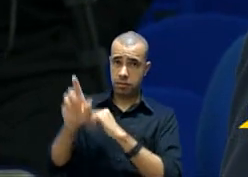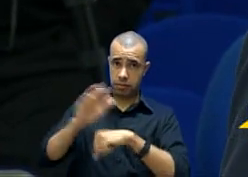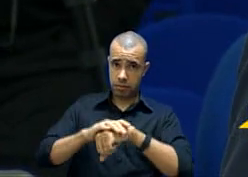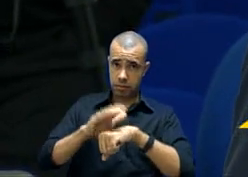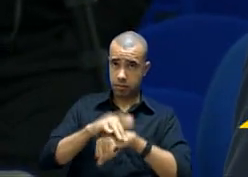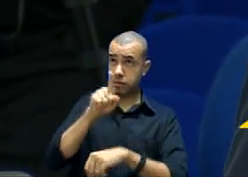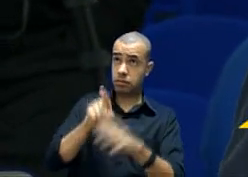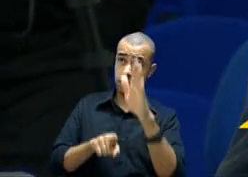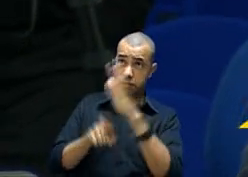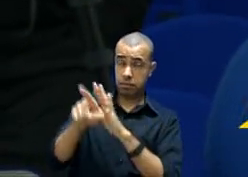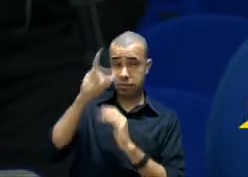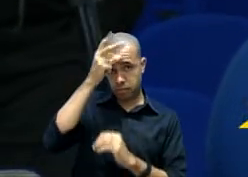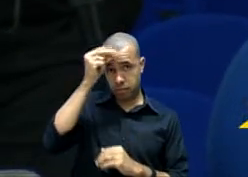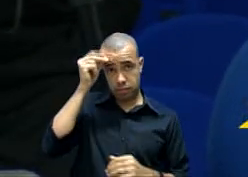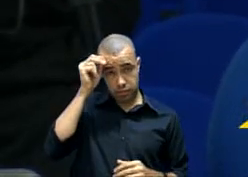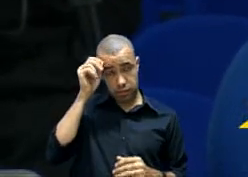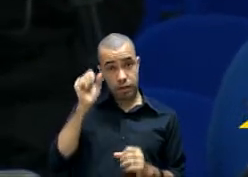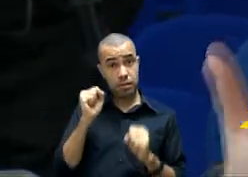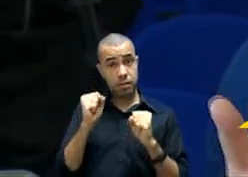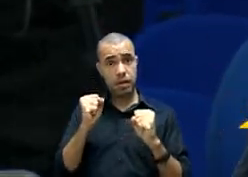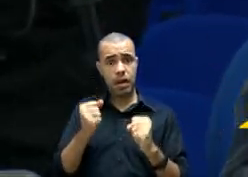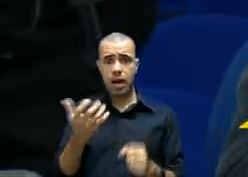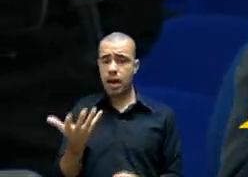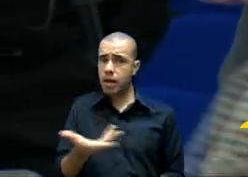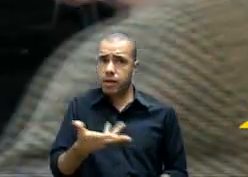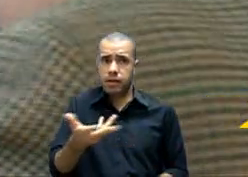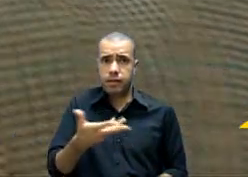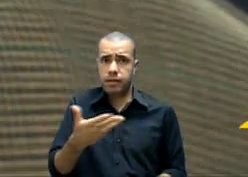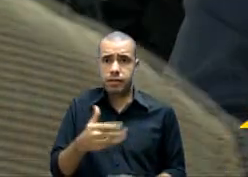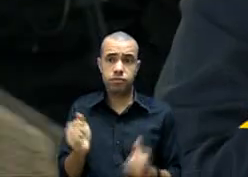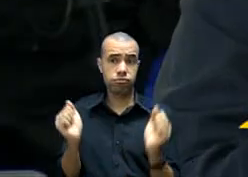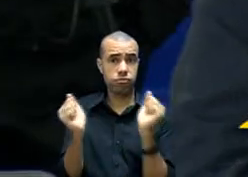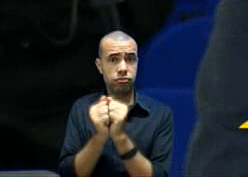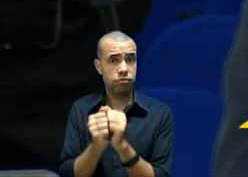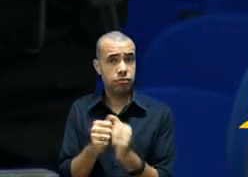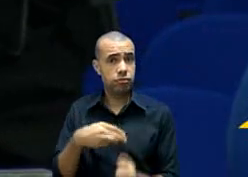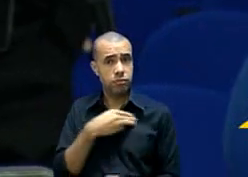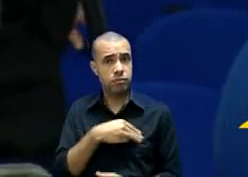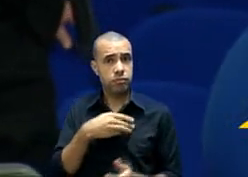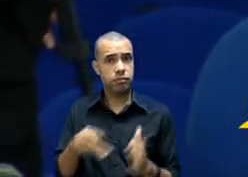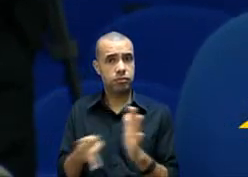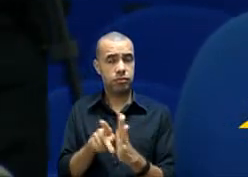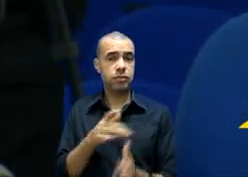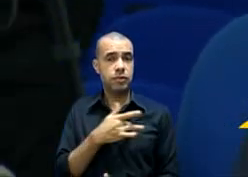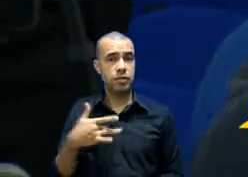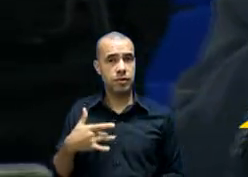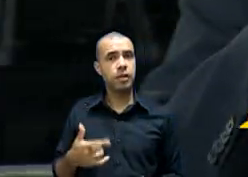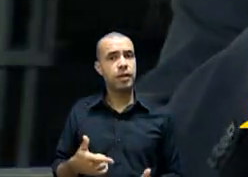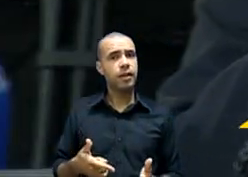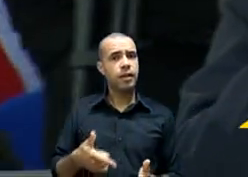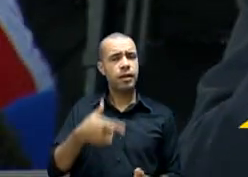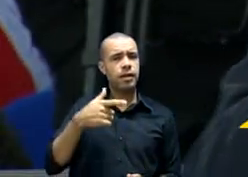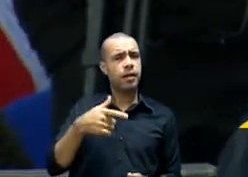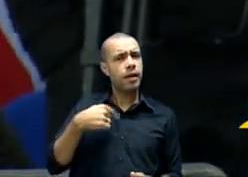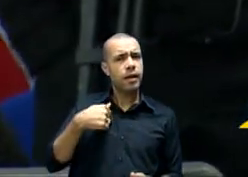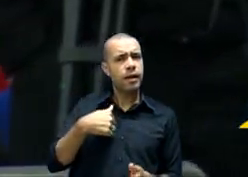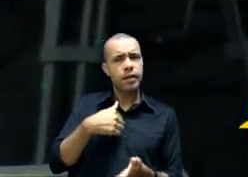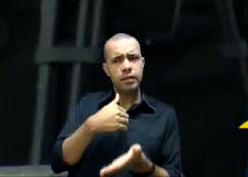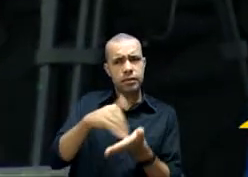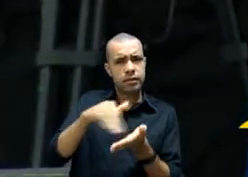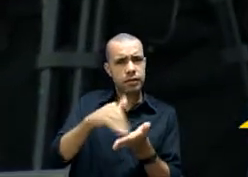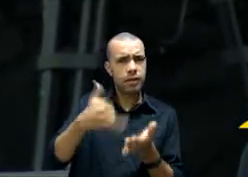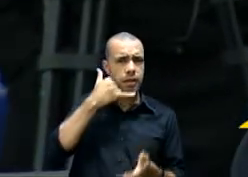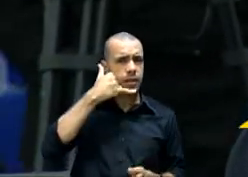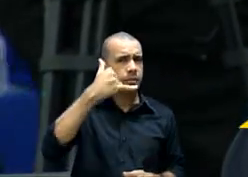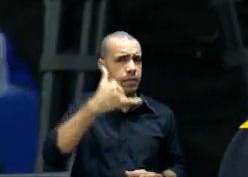para que possa fazer essa intervenção junto ao Ministério da Saúde. Porque eu também liguei para a secretária de Saúde, Falei,